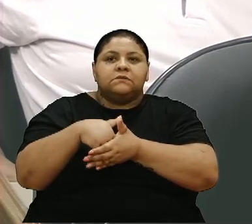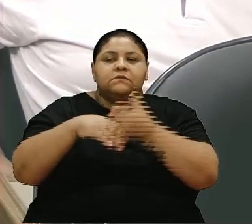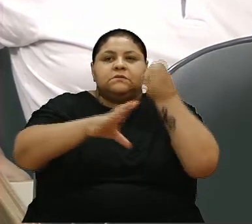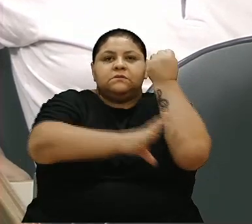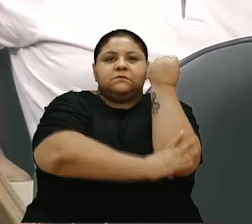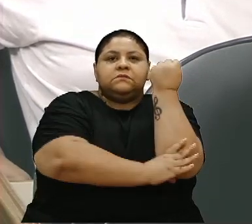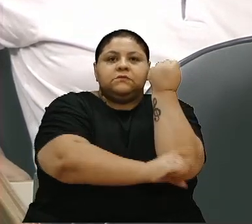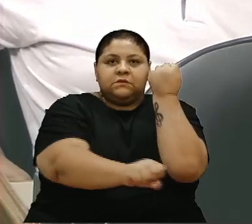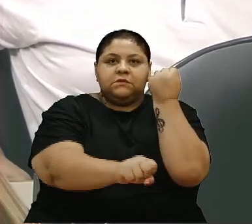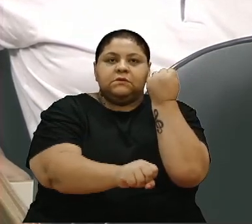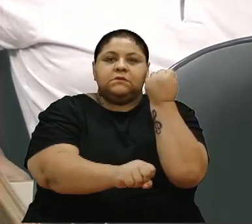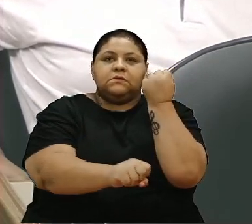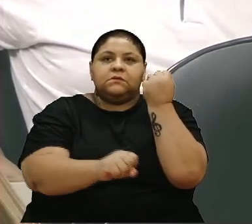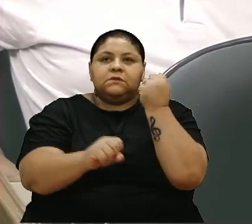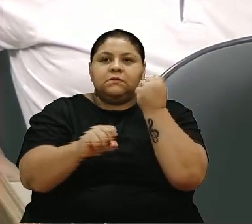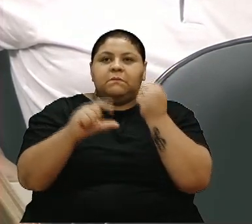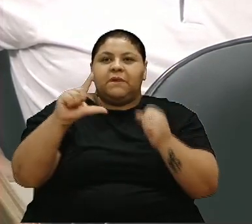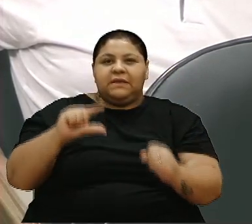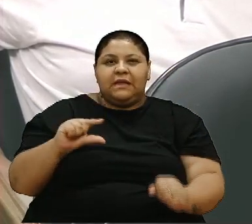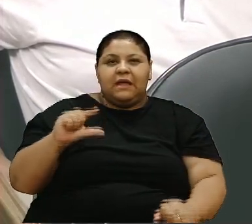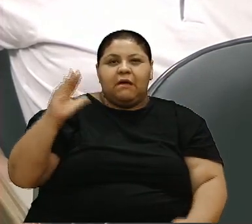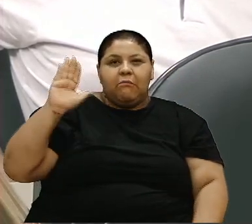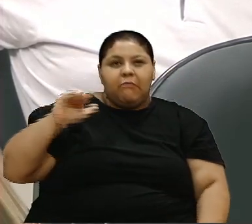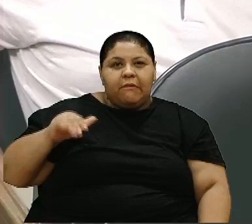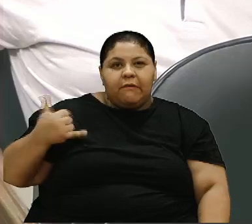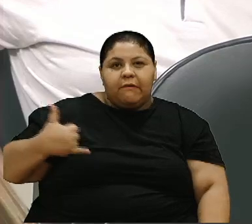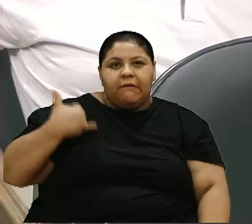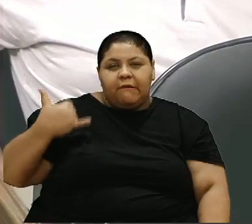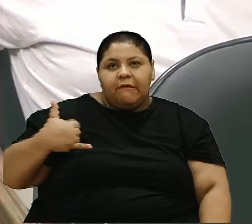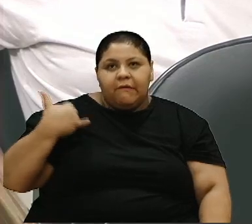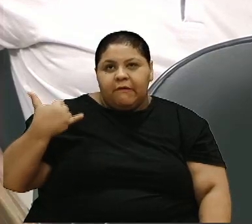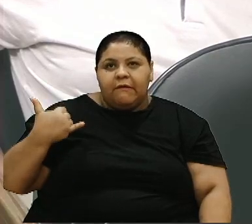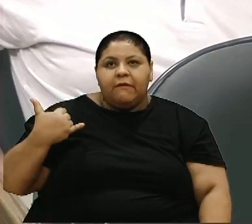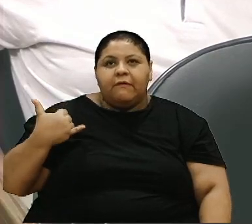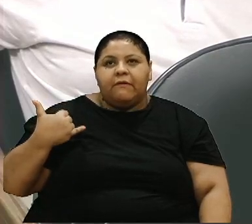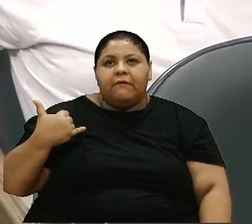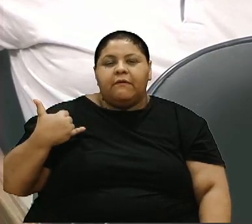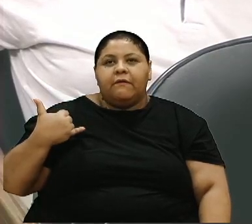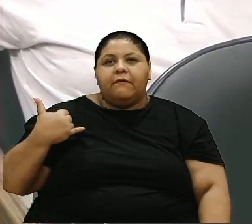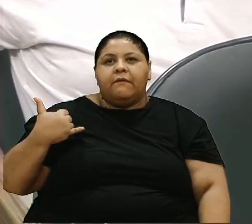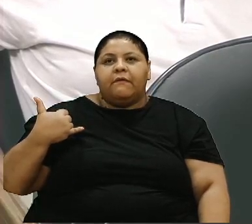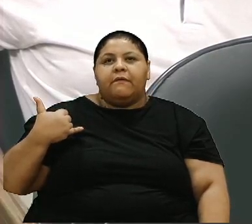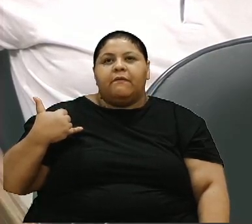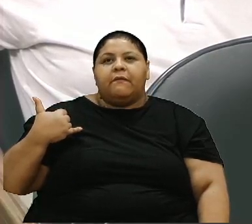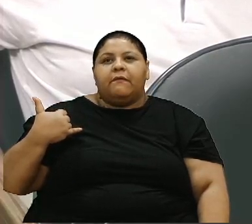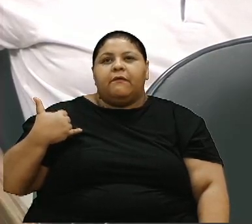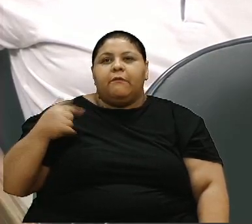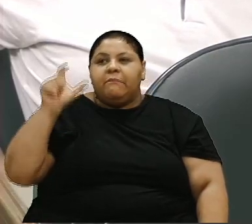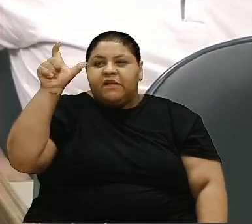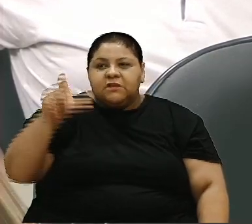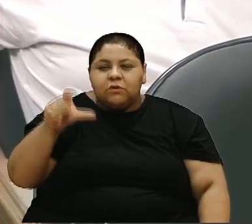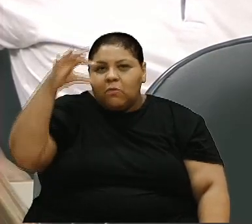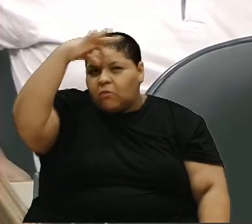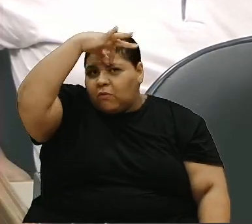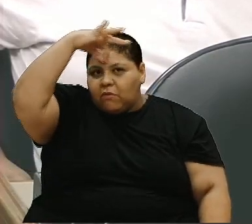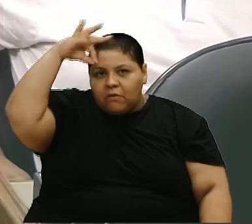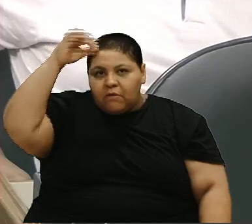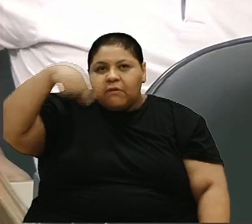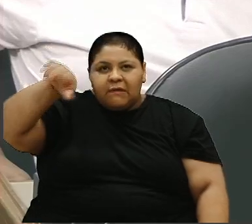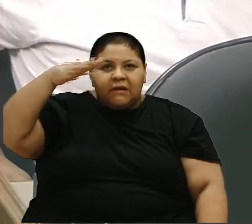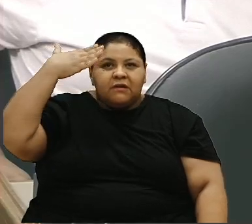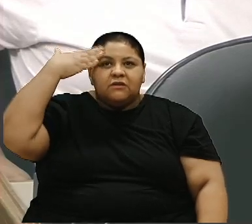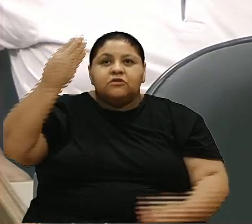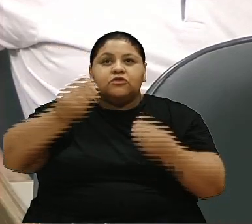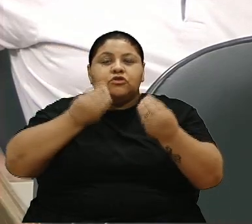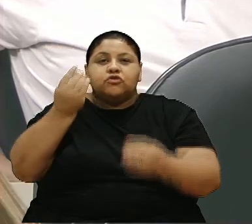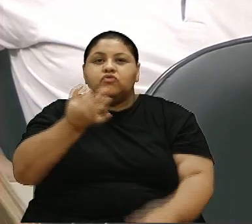aborto para menores de idade, sofridas abuso, mas não sejamos ingênuos. E todo mundo aqui sabe qual é